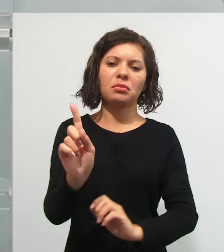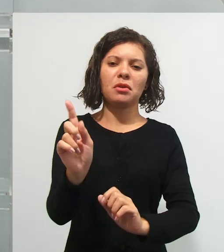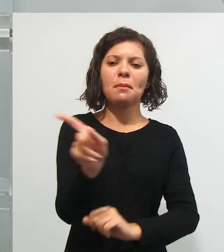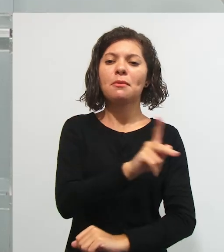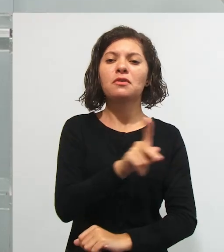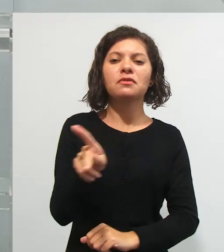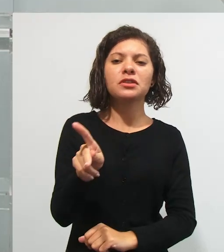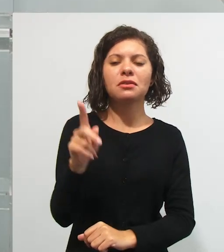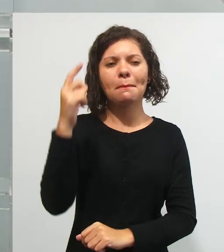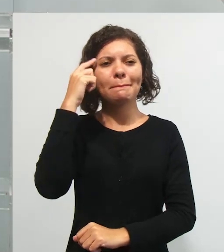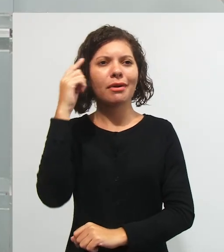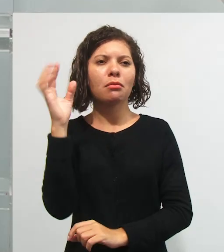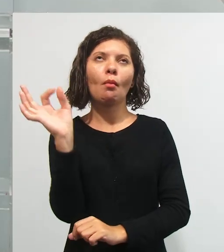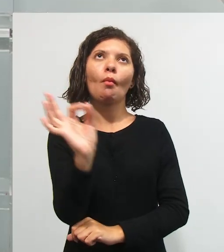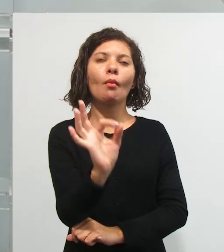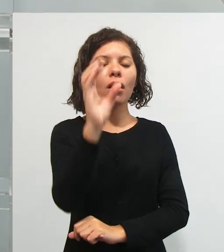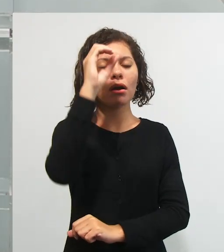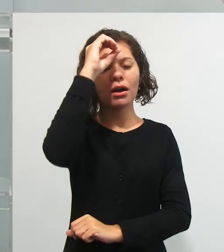pensa.